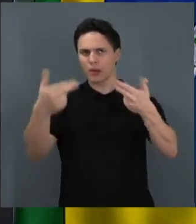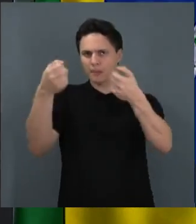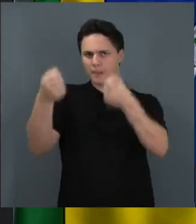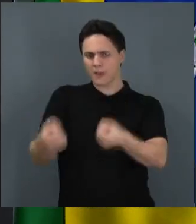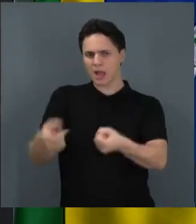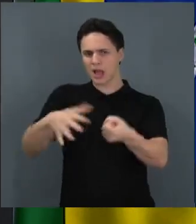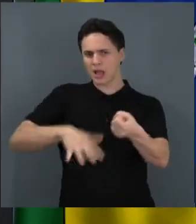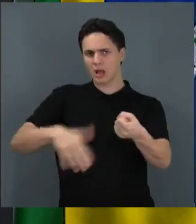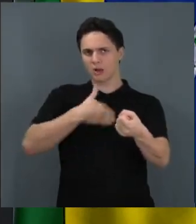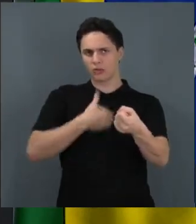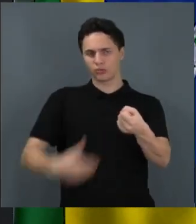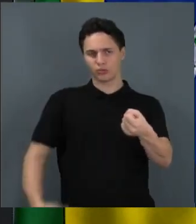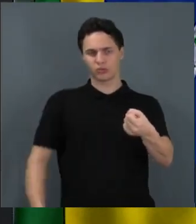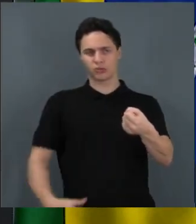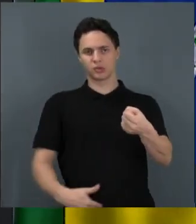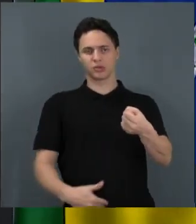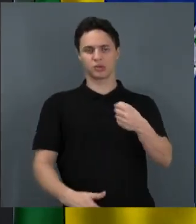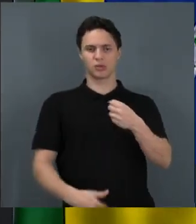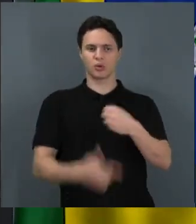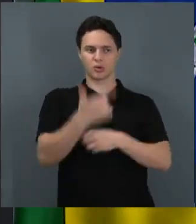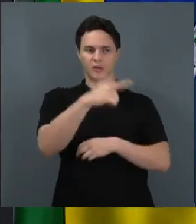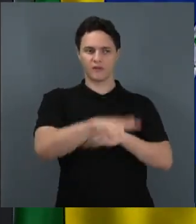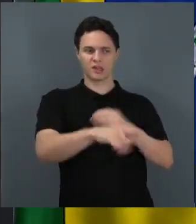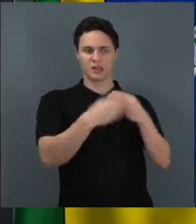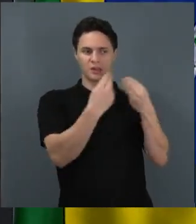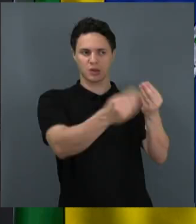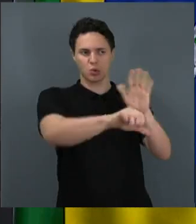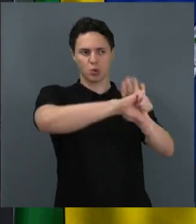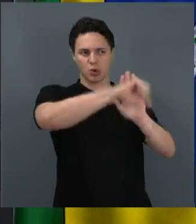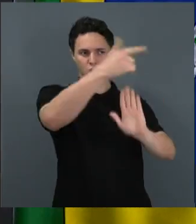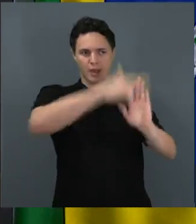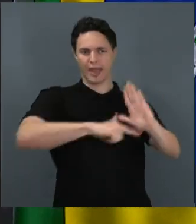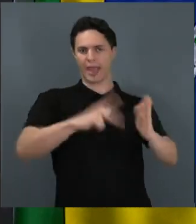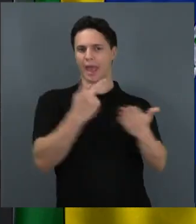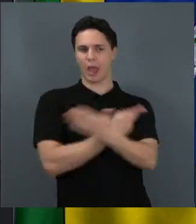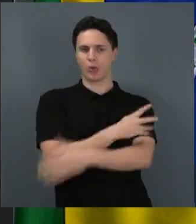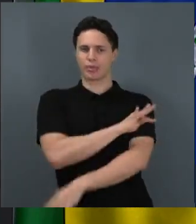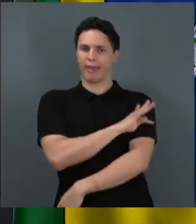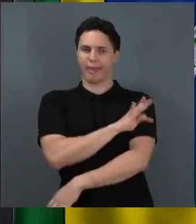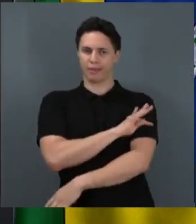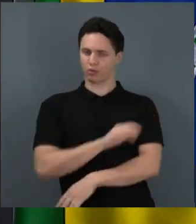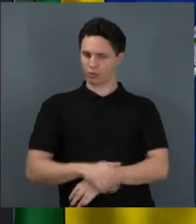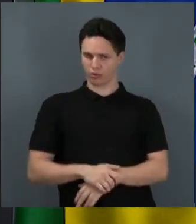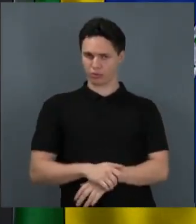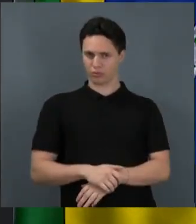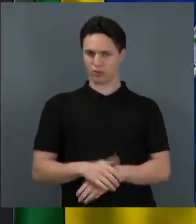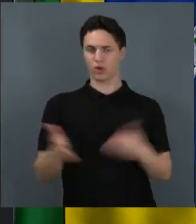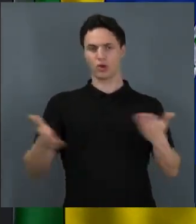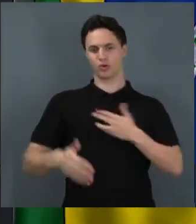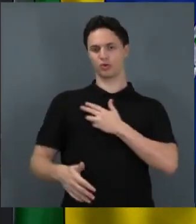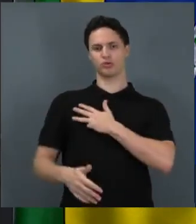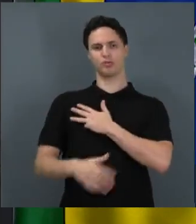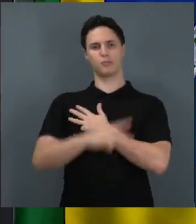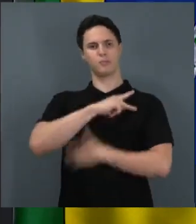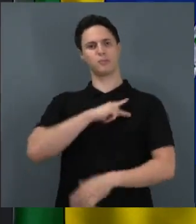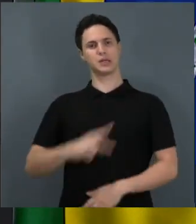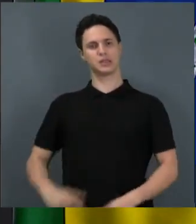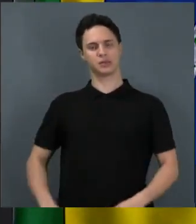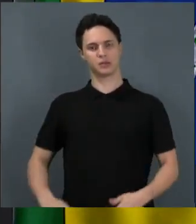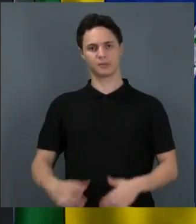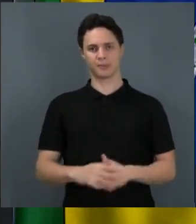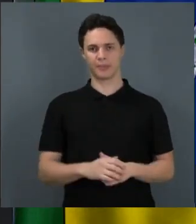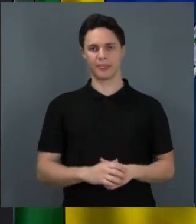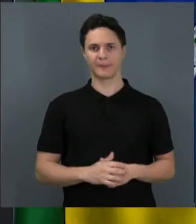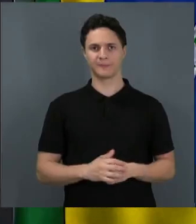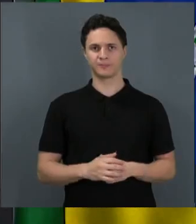pública. Este cidadão foi inocentado por um erro técnico e hoje está sentado na cadeira de presidente da